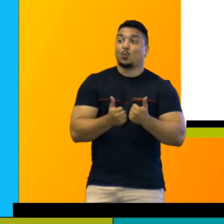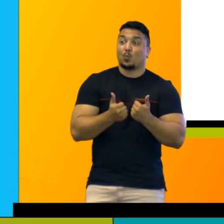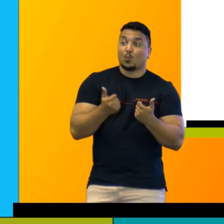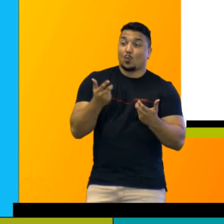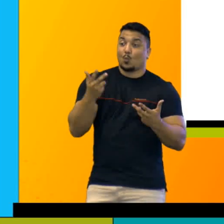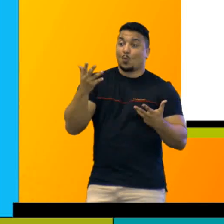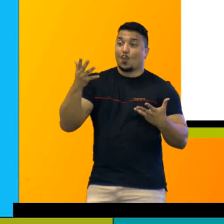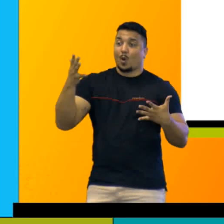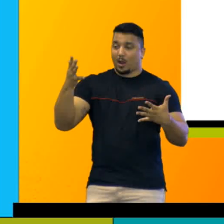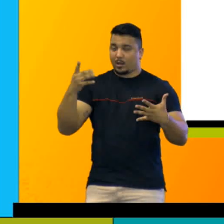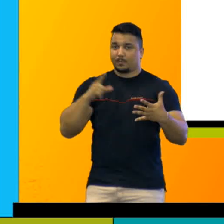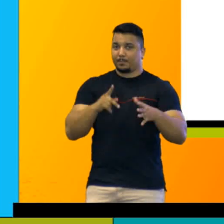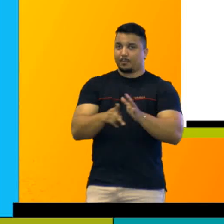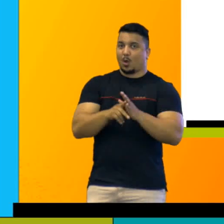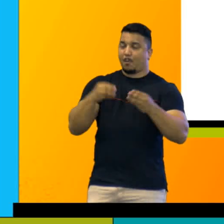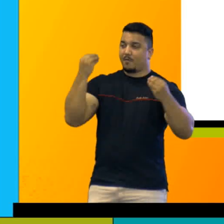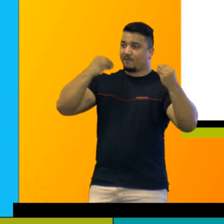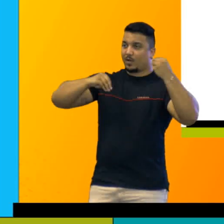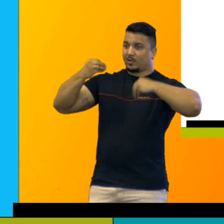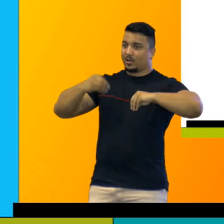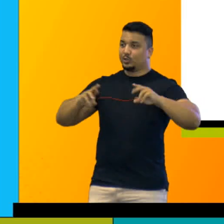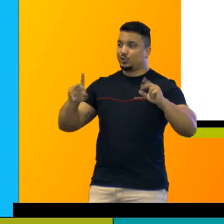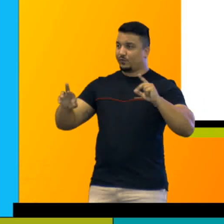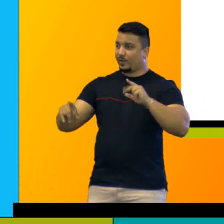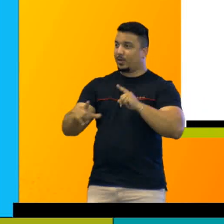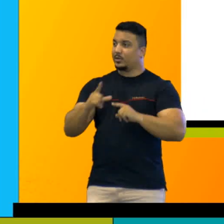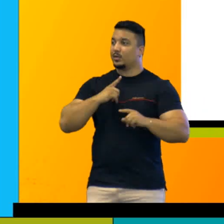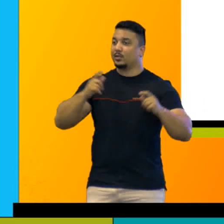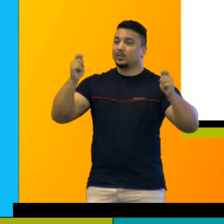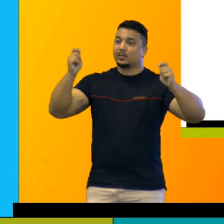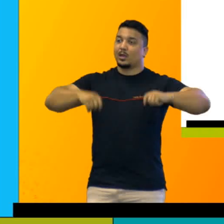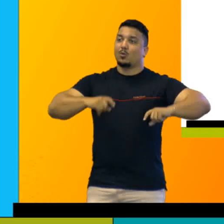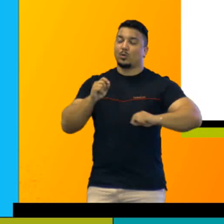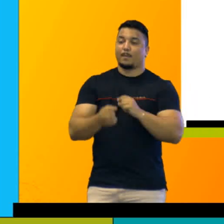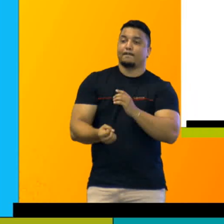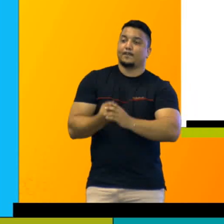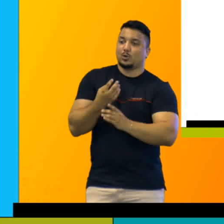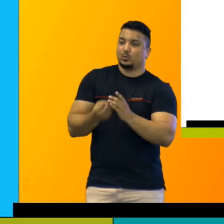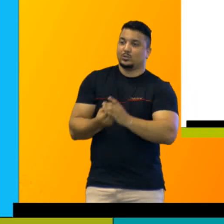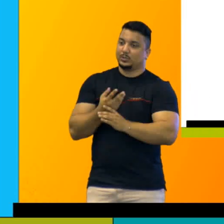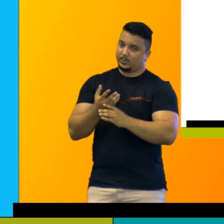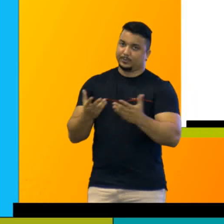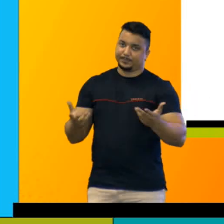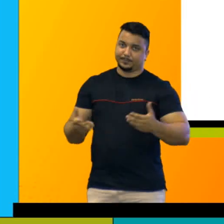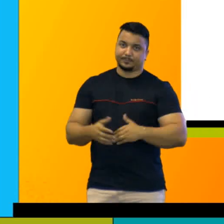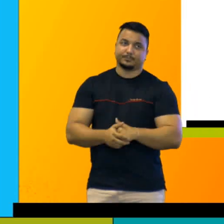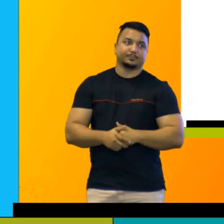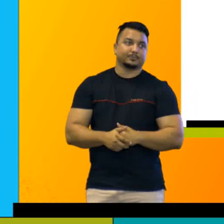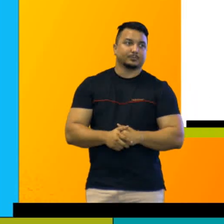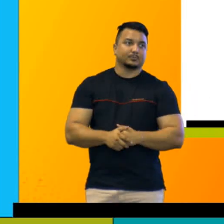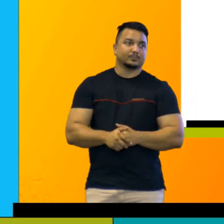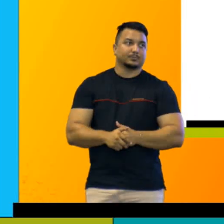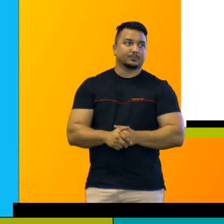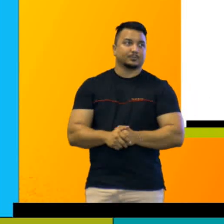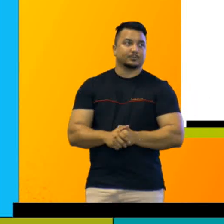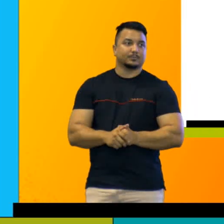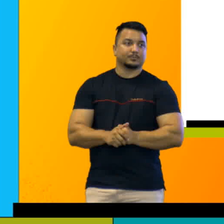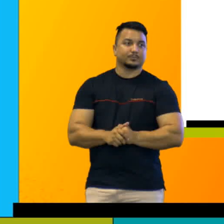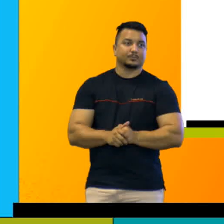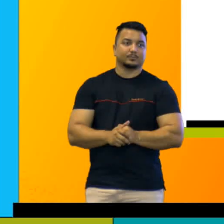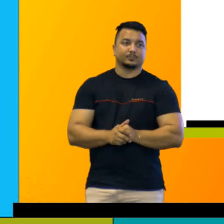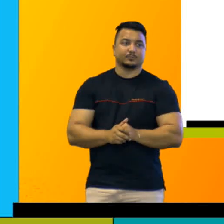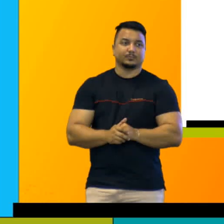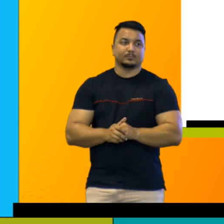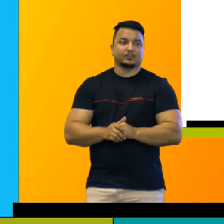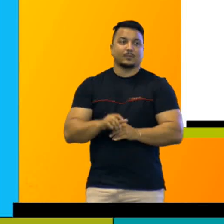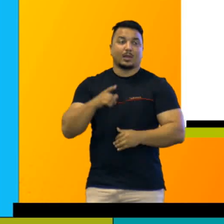quantidade de fantasias diferentes que podem ser produzidas. Então vamos lembrar. Quem se lembra